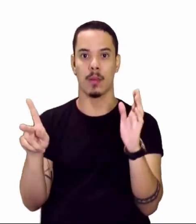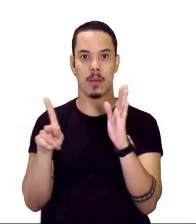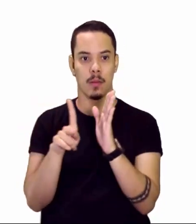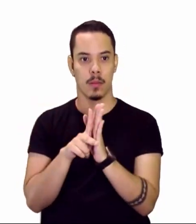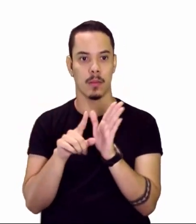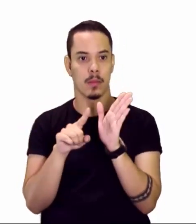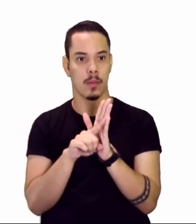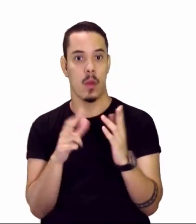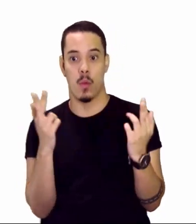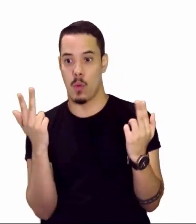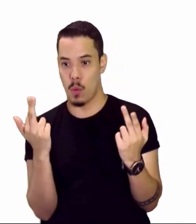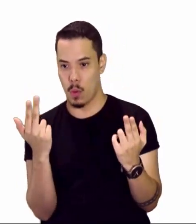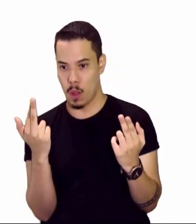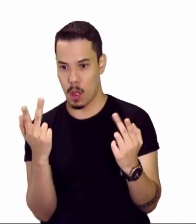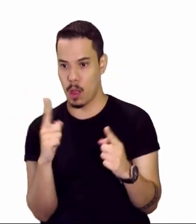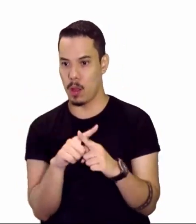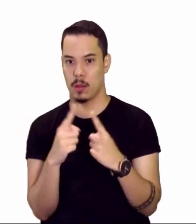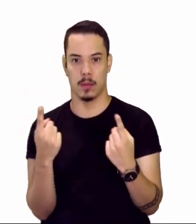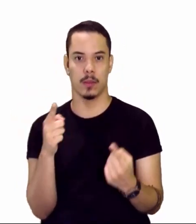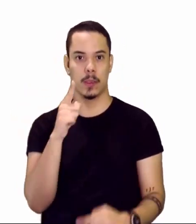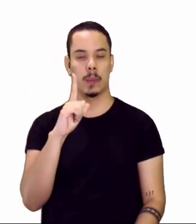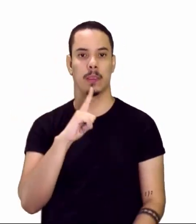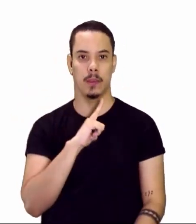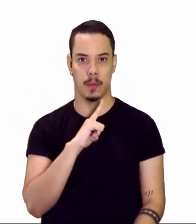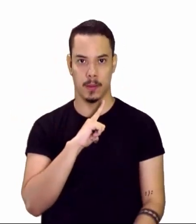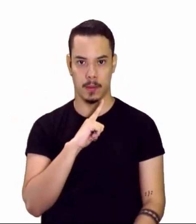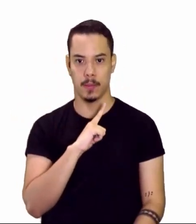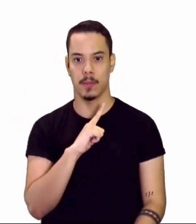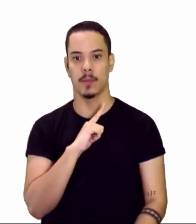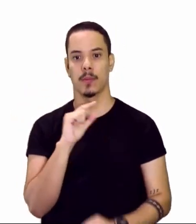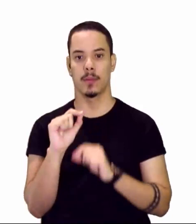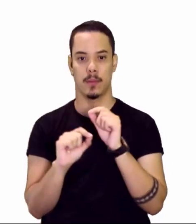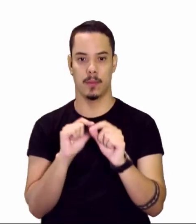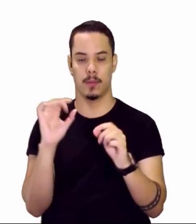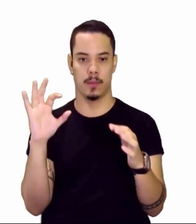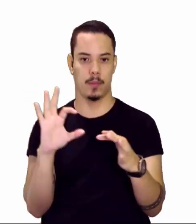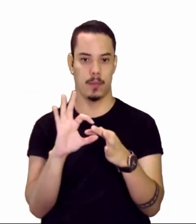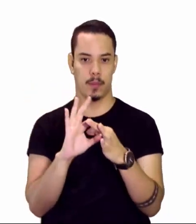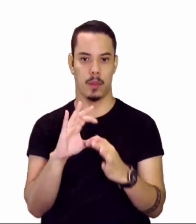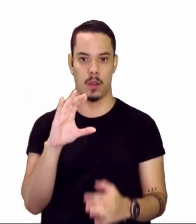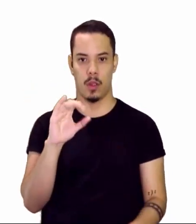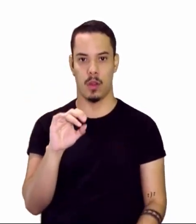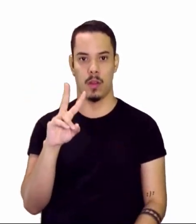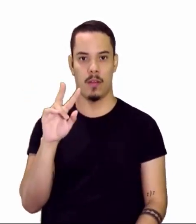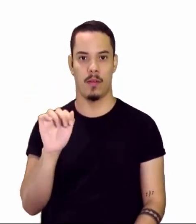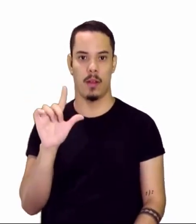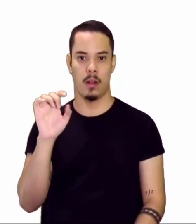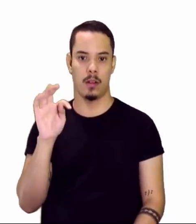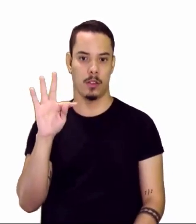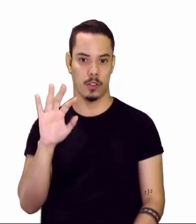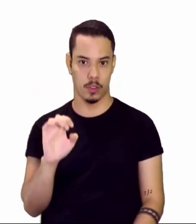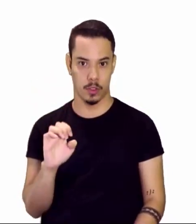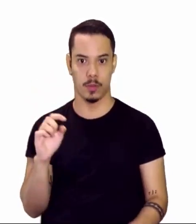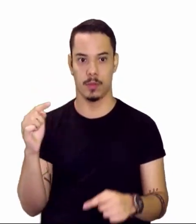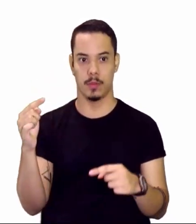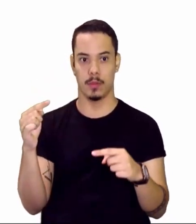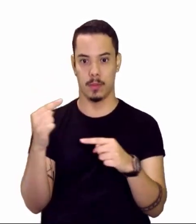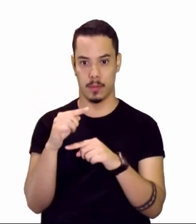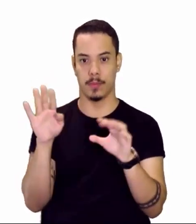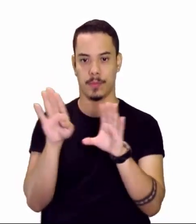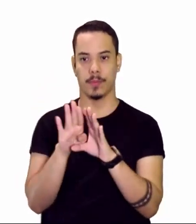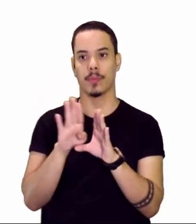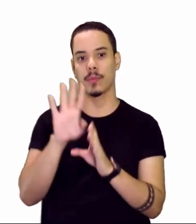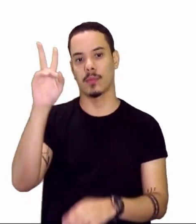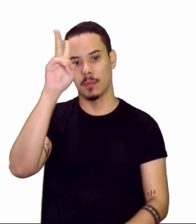eletronegatividades iguais, aí você vai ter uma ligação covalente polar. Lembrando também que